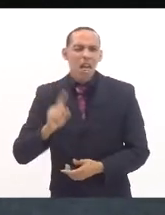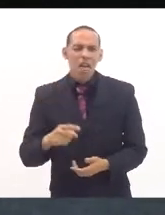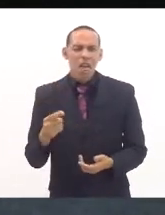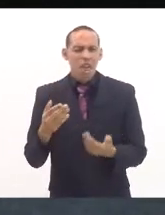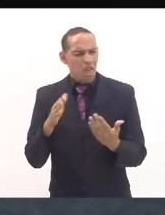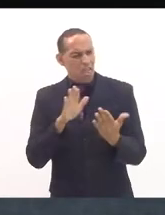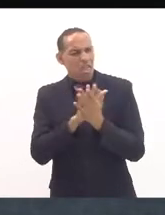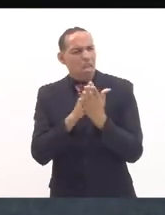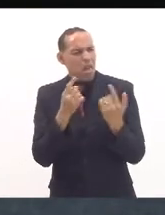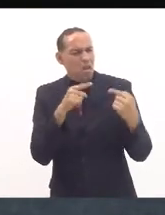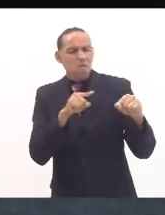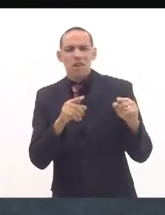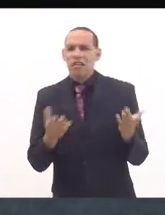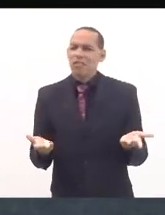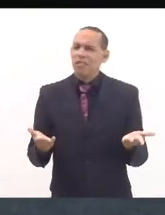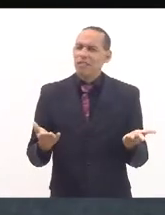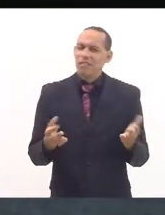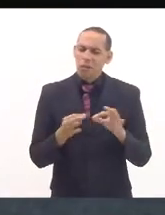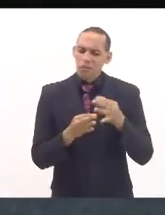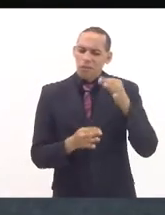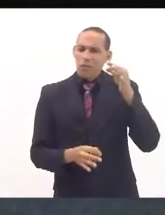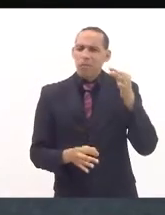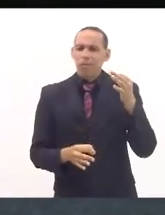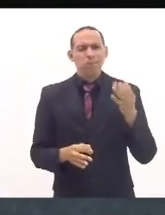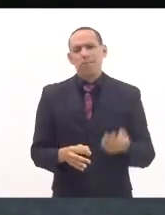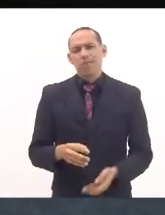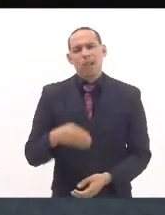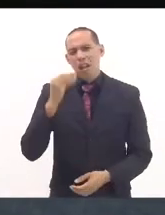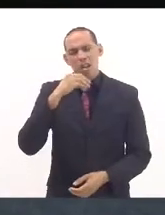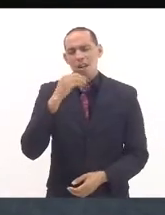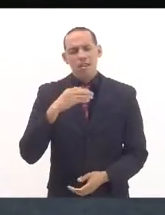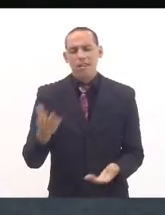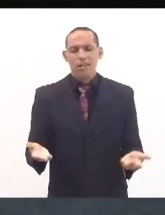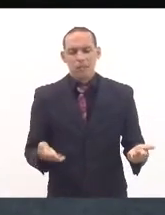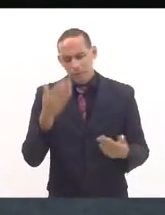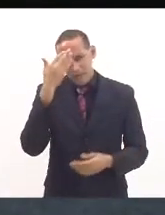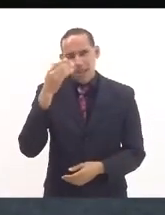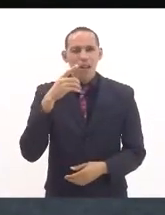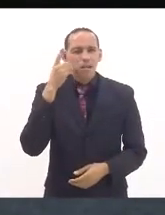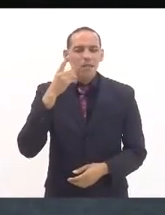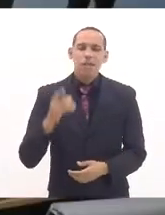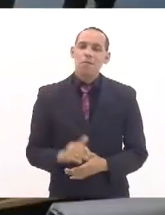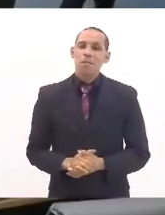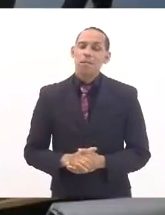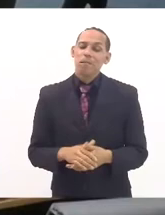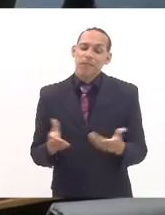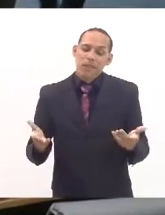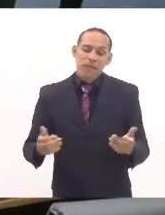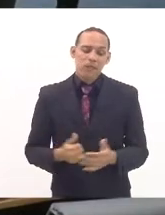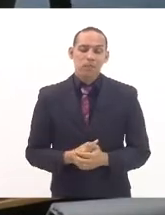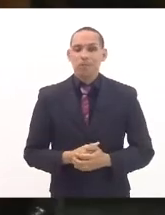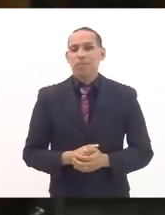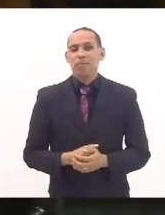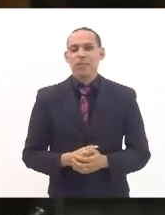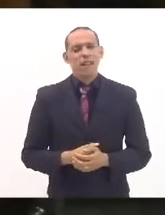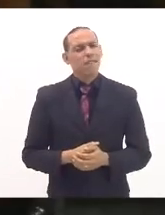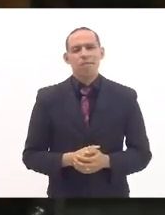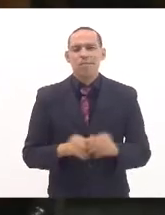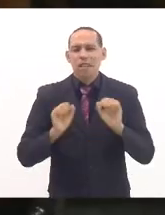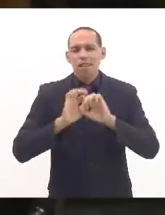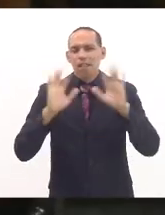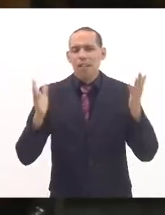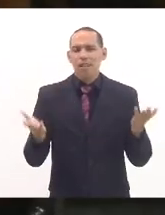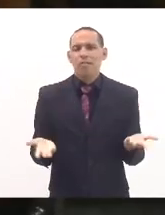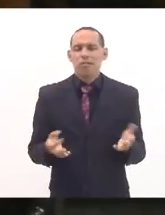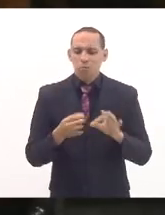afronta. Mais uma vez, coerência não é forte desse pessoal. Obrigado, deputado. Não, deputado, é visível, né, a